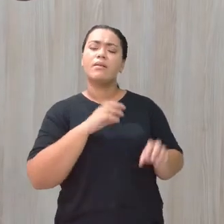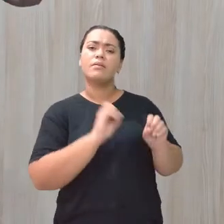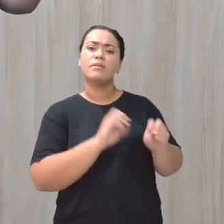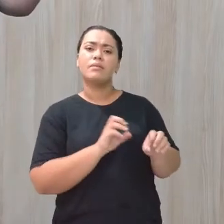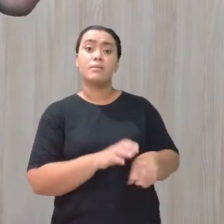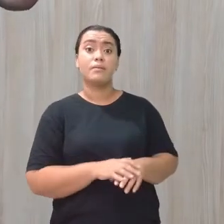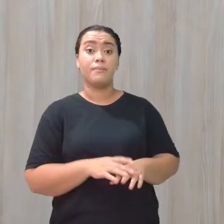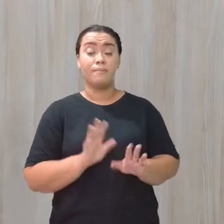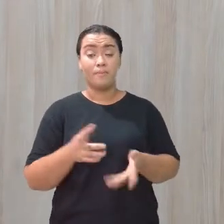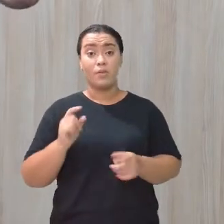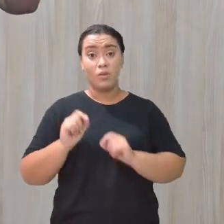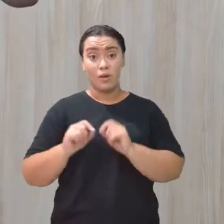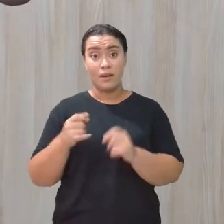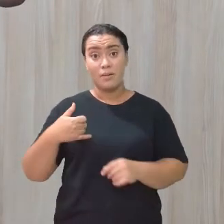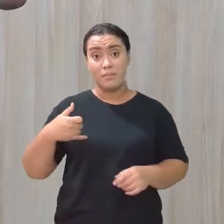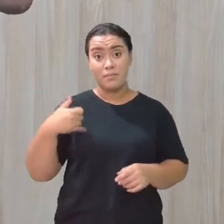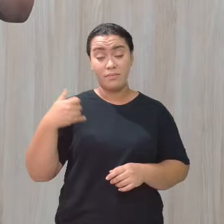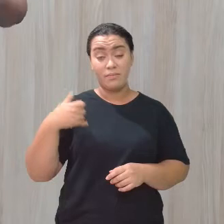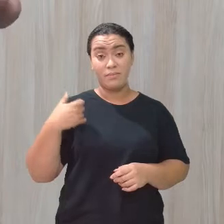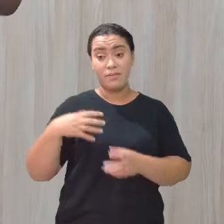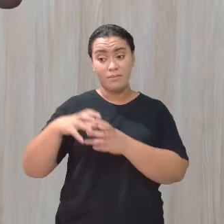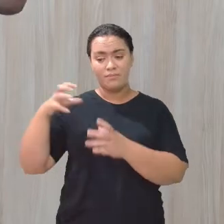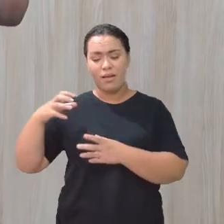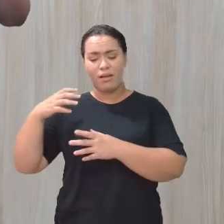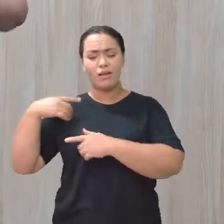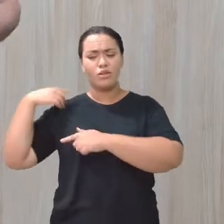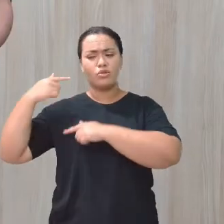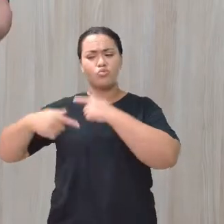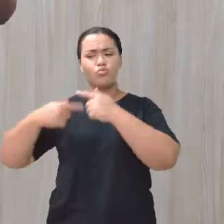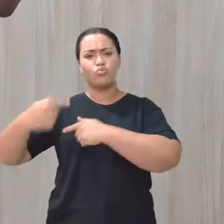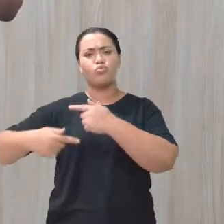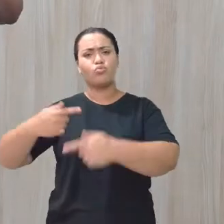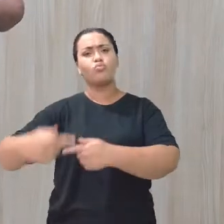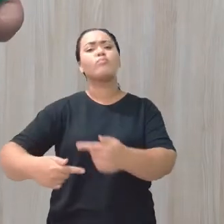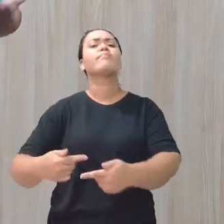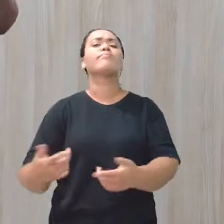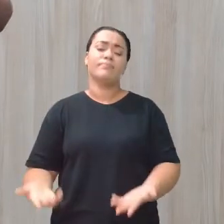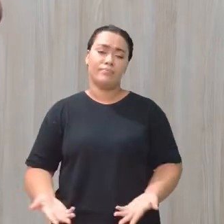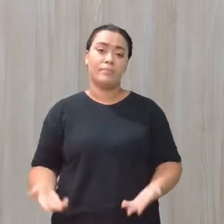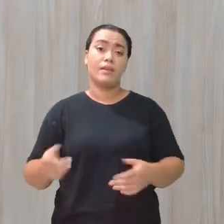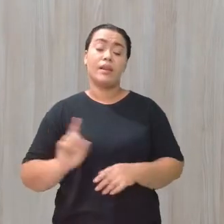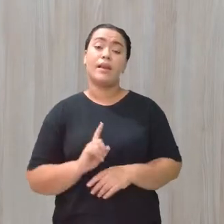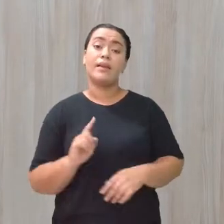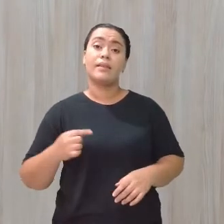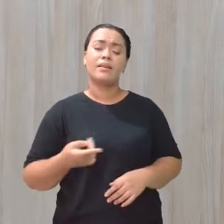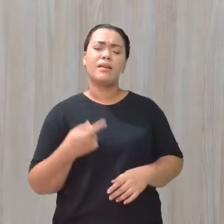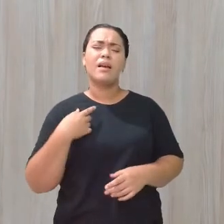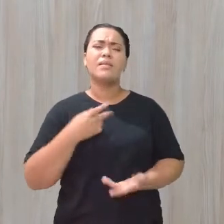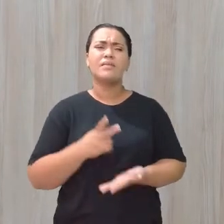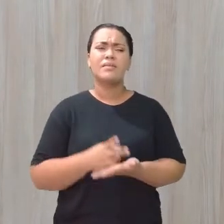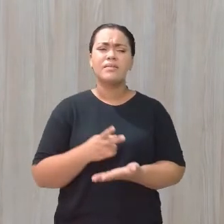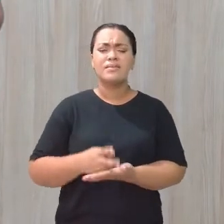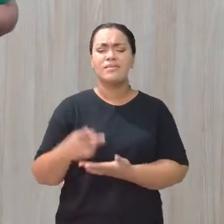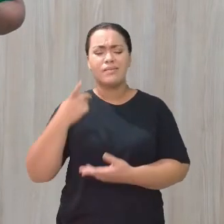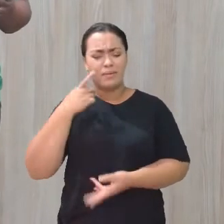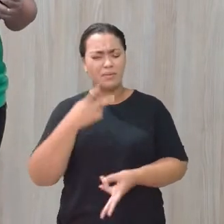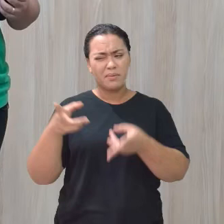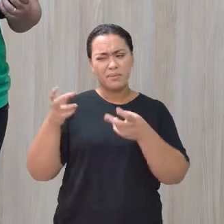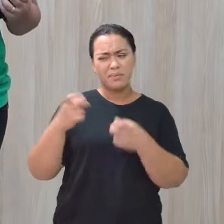dos antigos, né? Eles desde a antiguidade vai passando de geração em geração. Por isso que a gente sempre escuta algum ditado